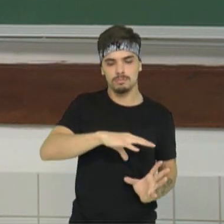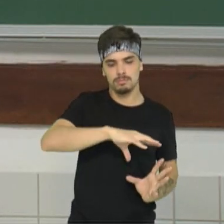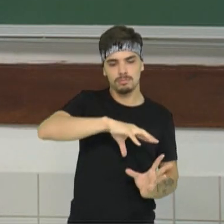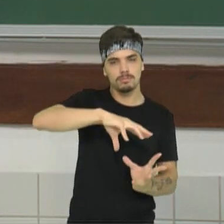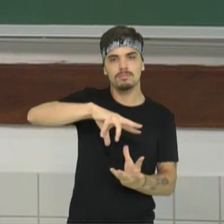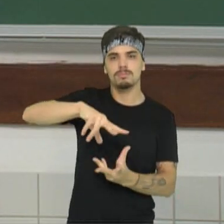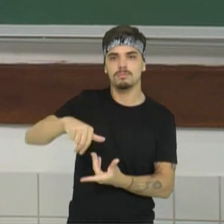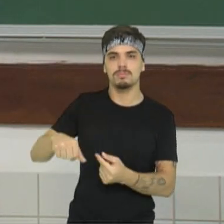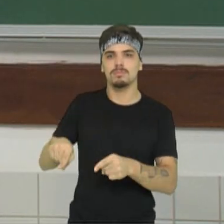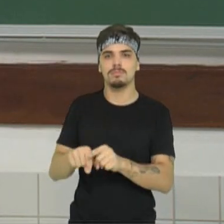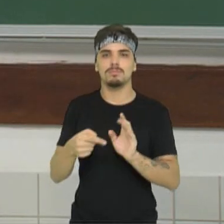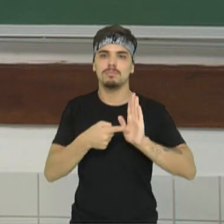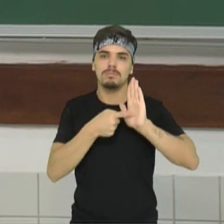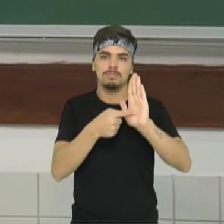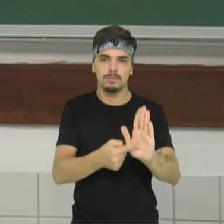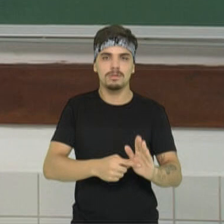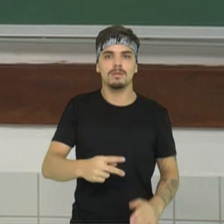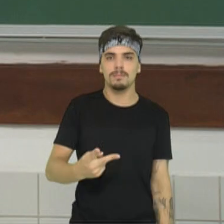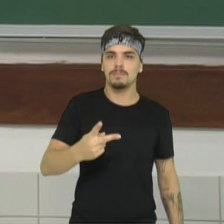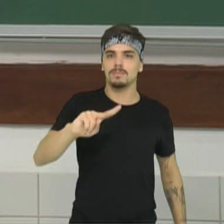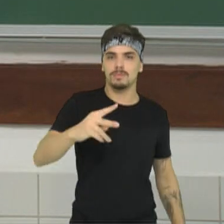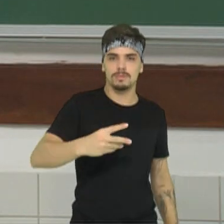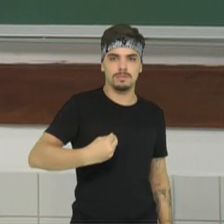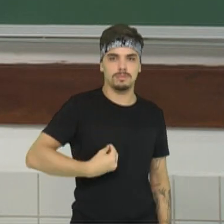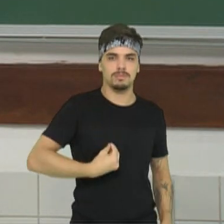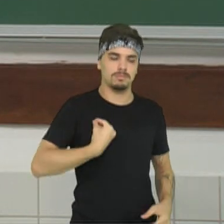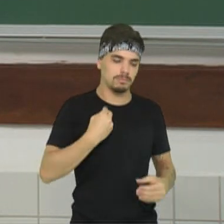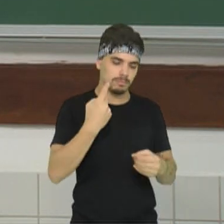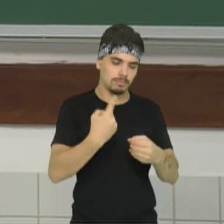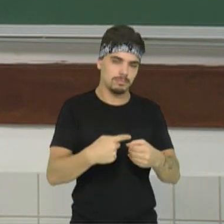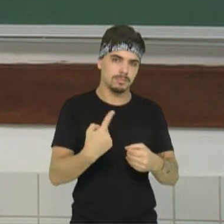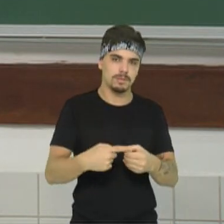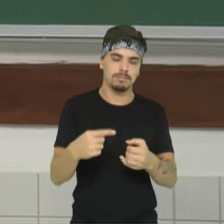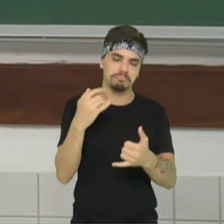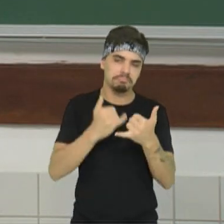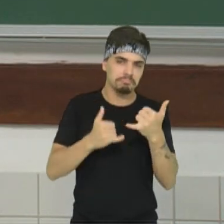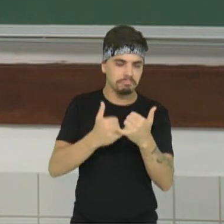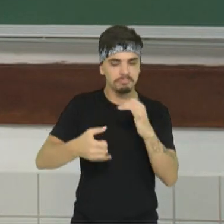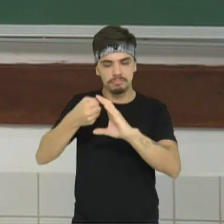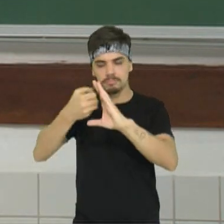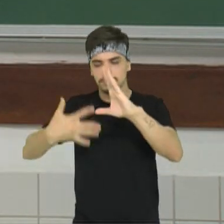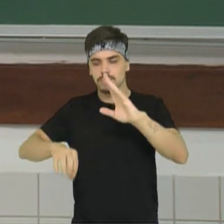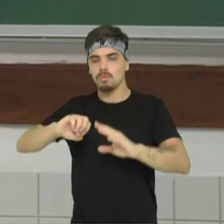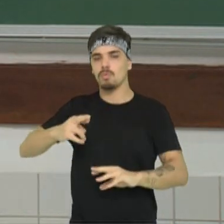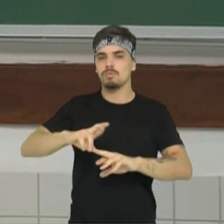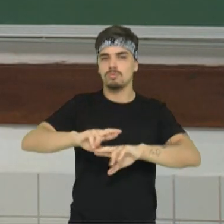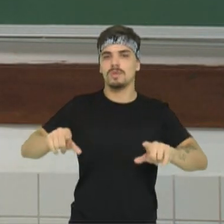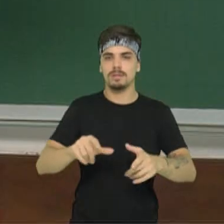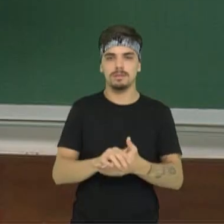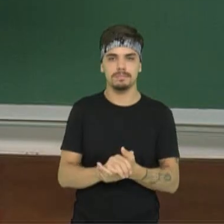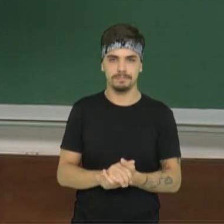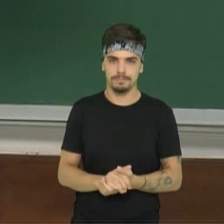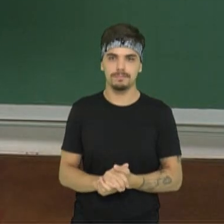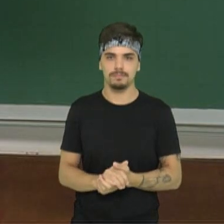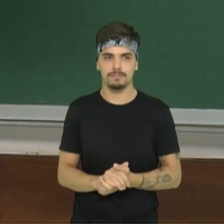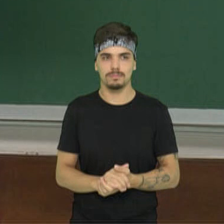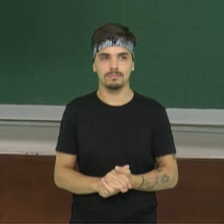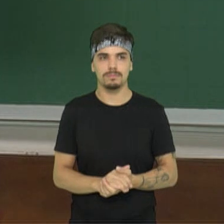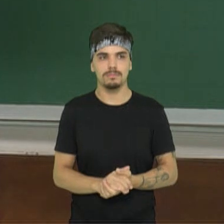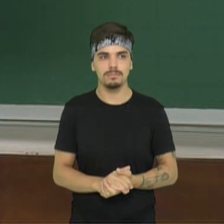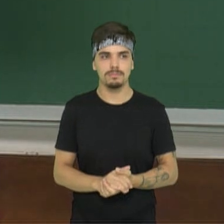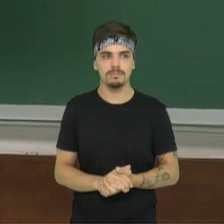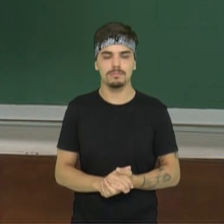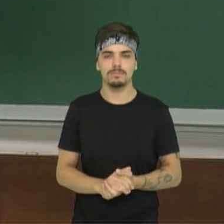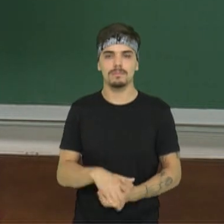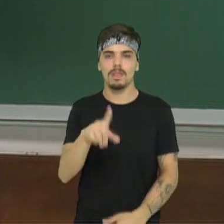mundo e trazer isso para a sua cidade, as características, as semelhanças ou as diferenças, né? Essa análise traz essa